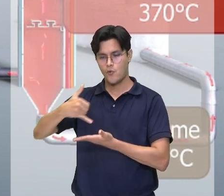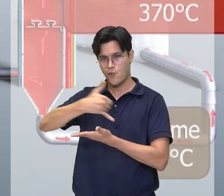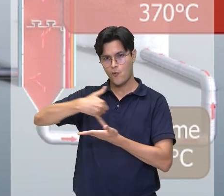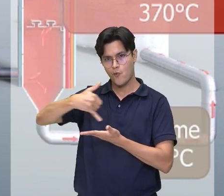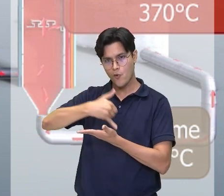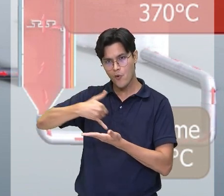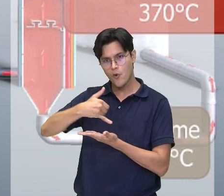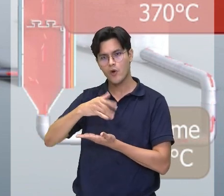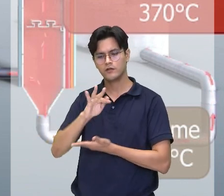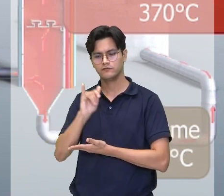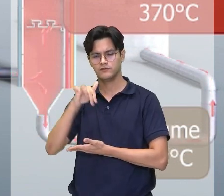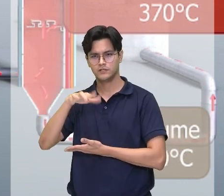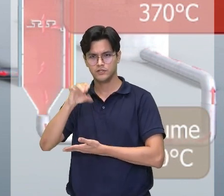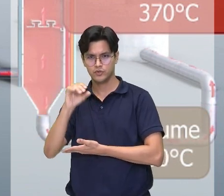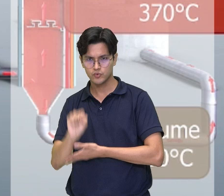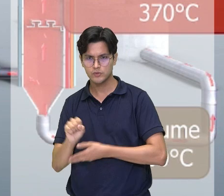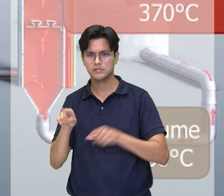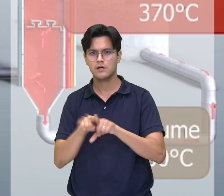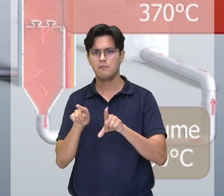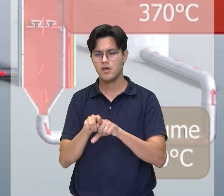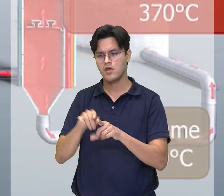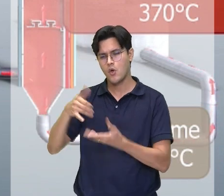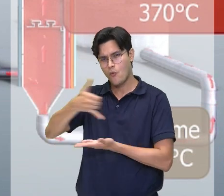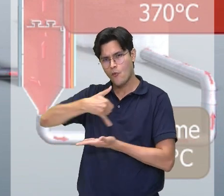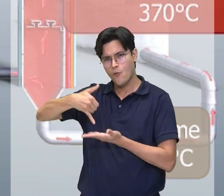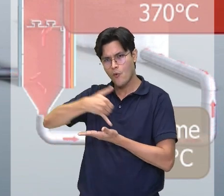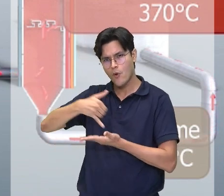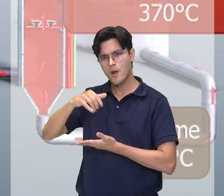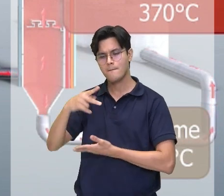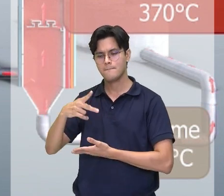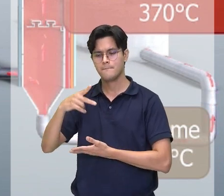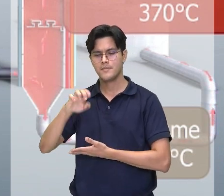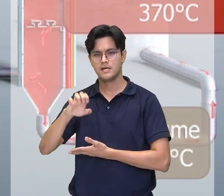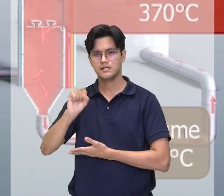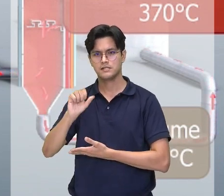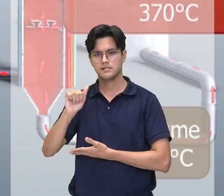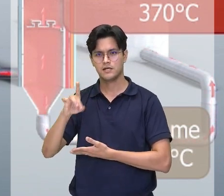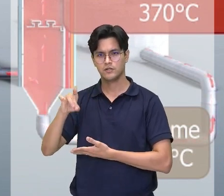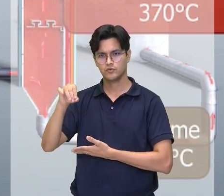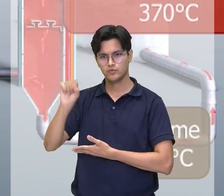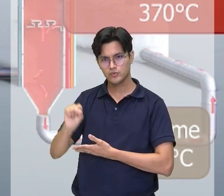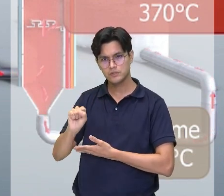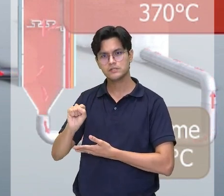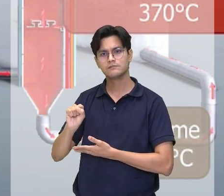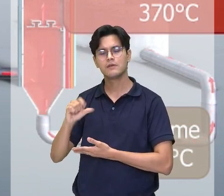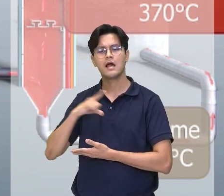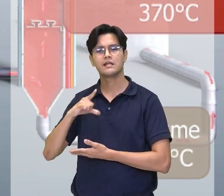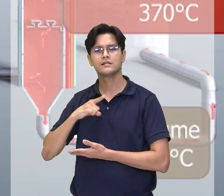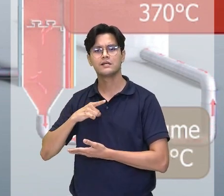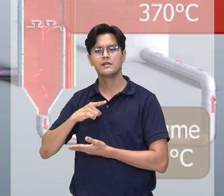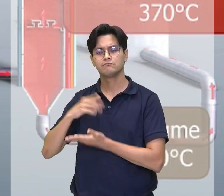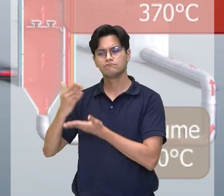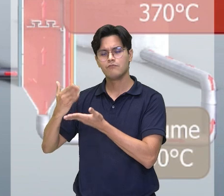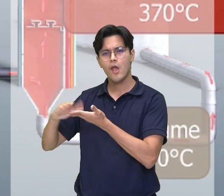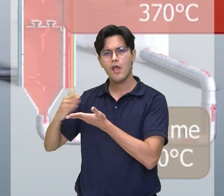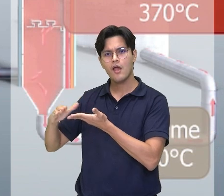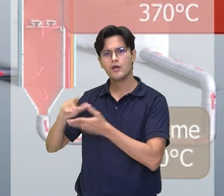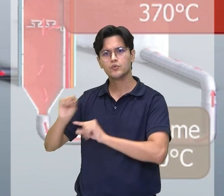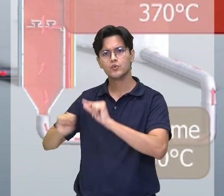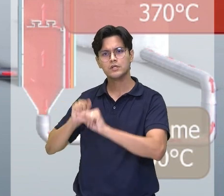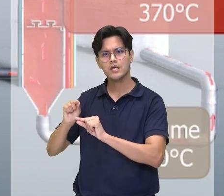e finos. E o que sobra é o betume, certo? E